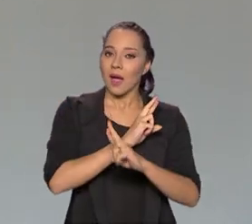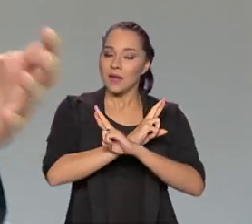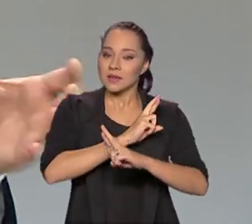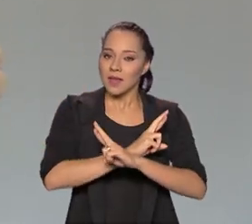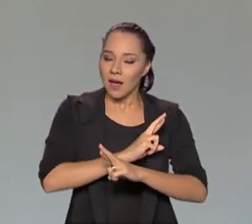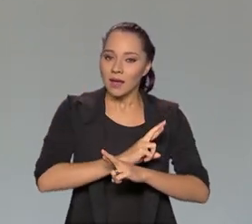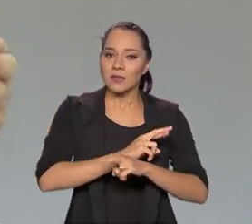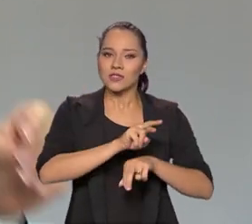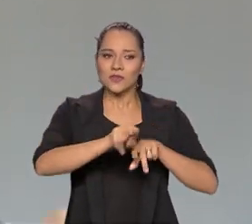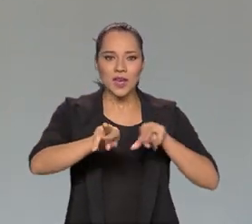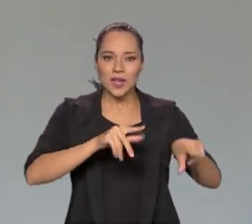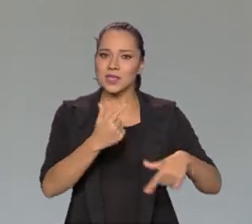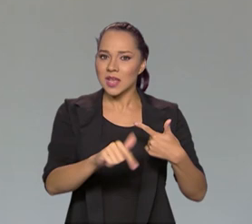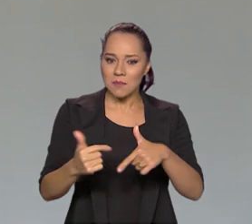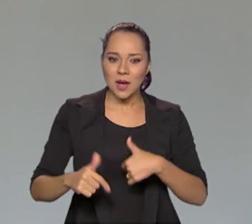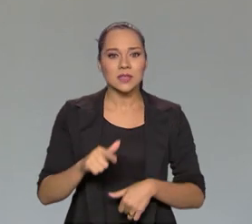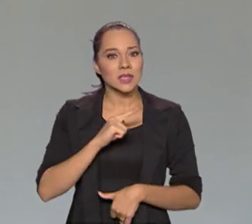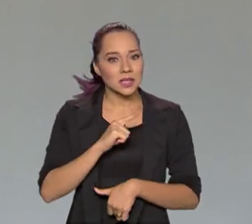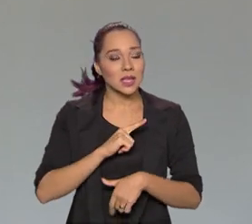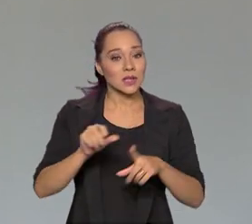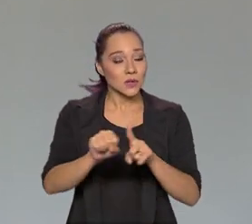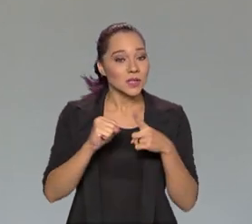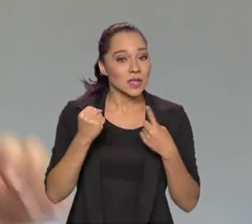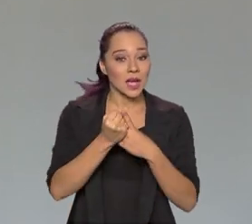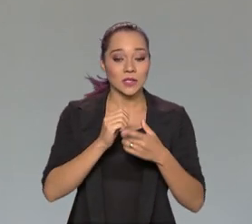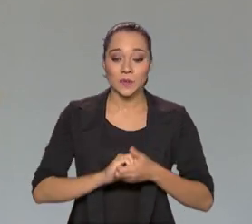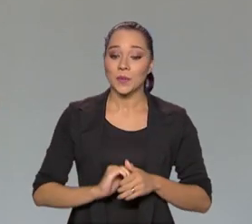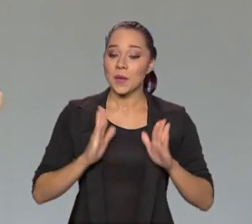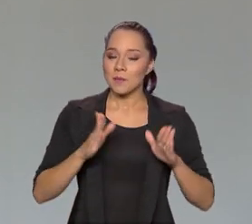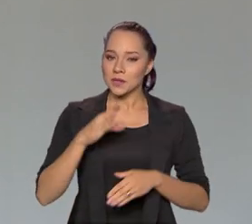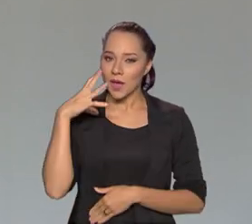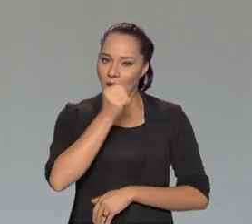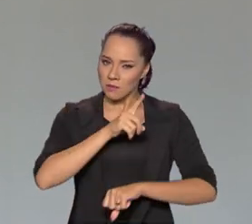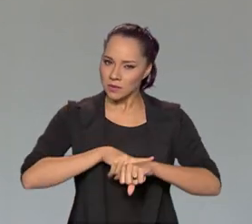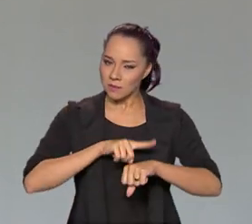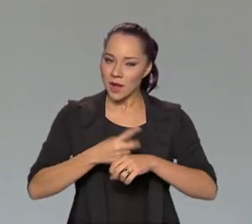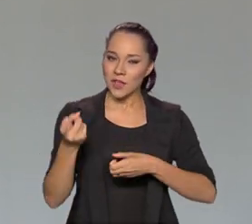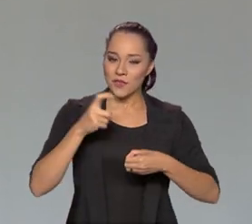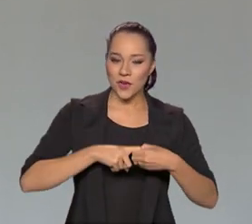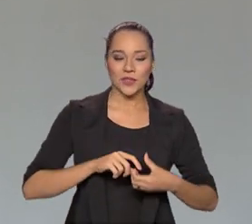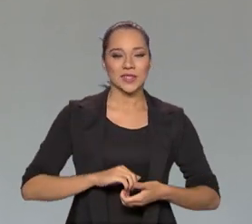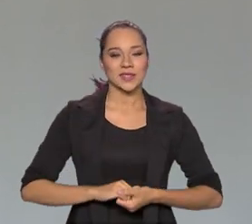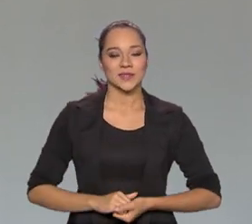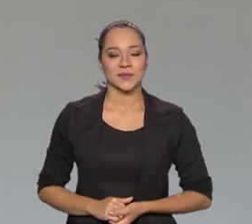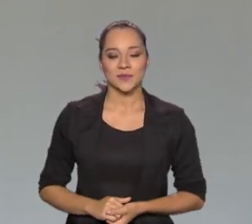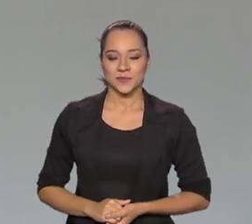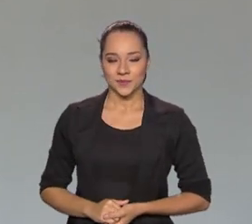as diferentes funções que ela tem na nossa sociedade. Mas a gente vai para um rápido intervalo e volta daqui a pouco.